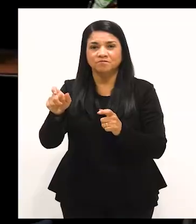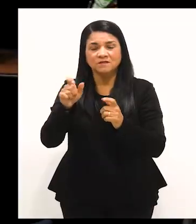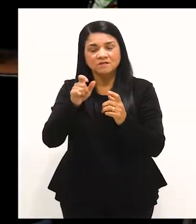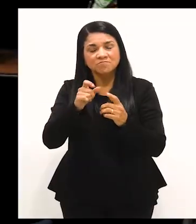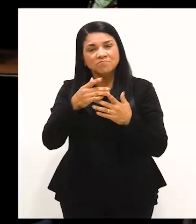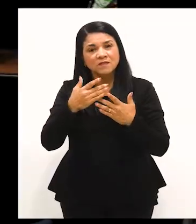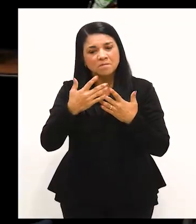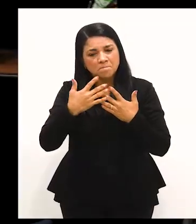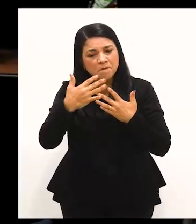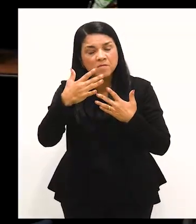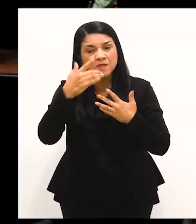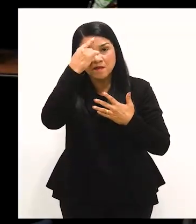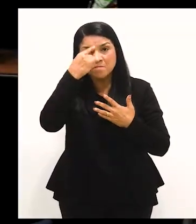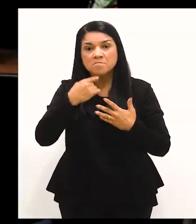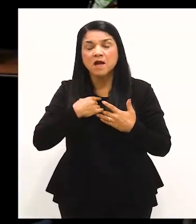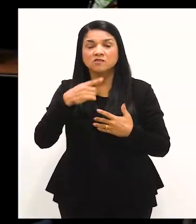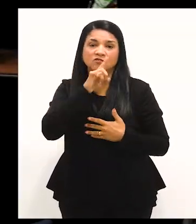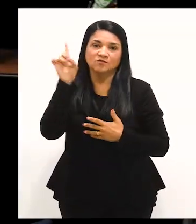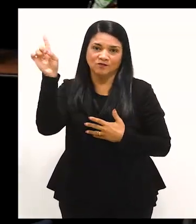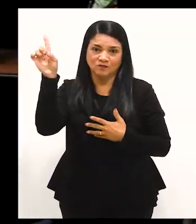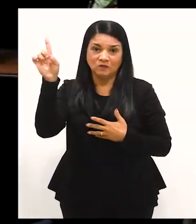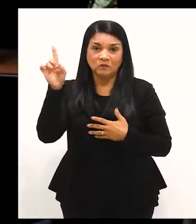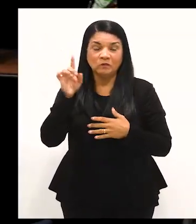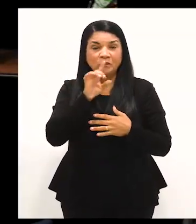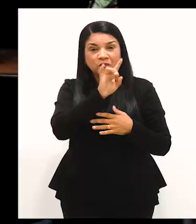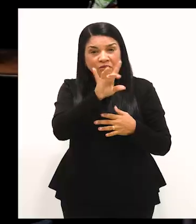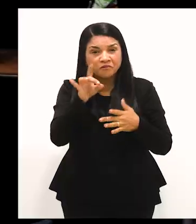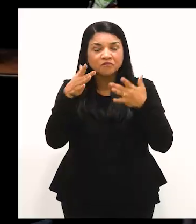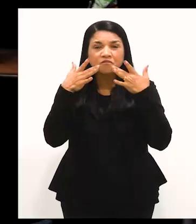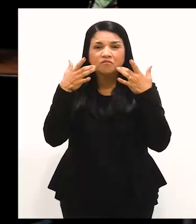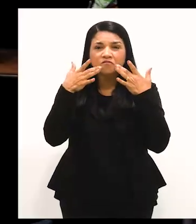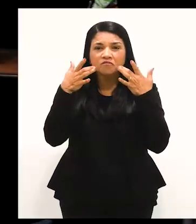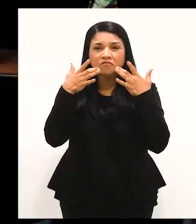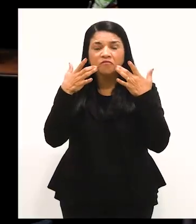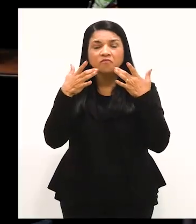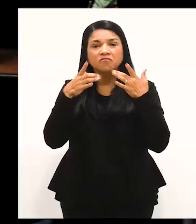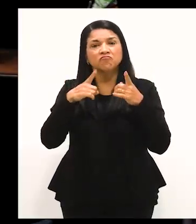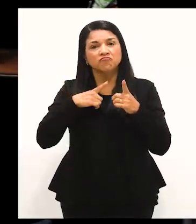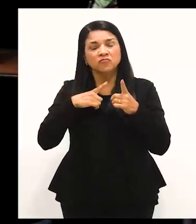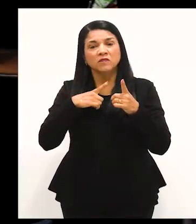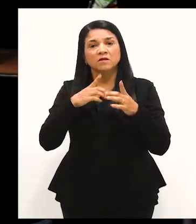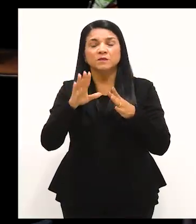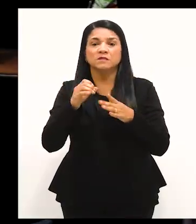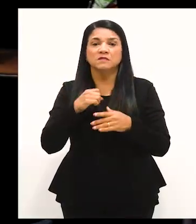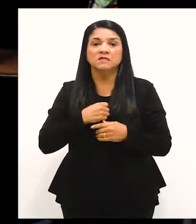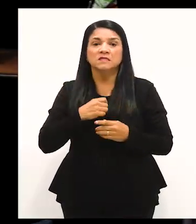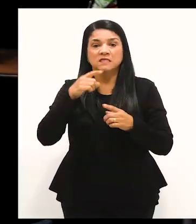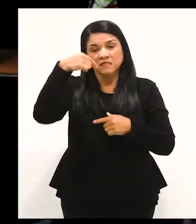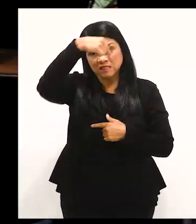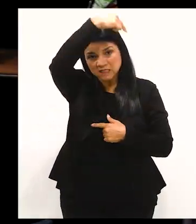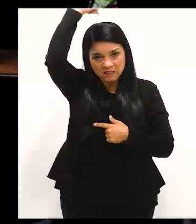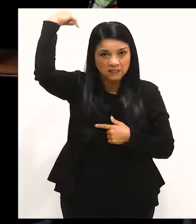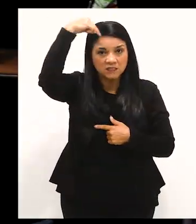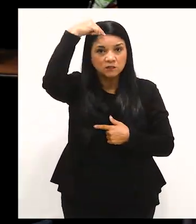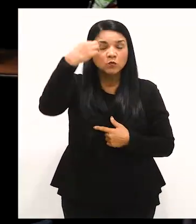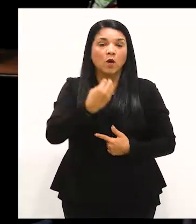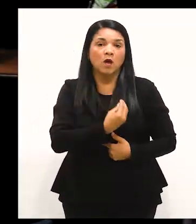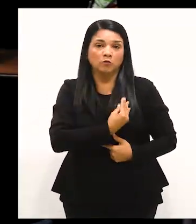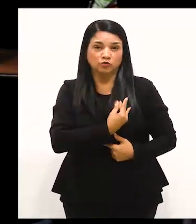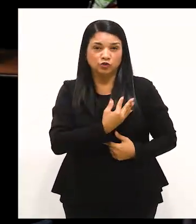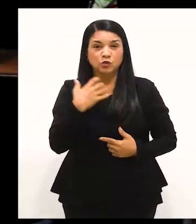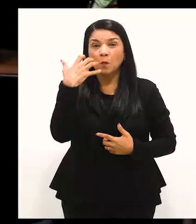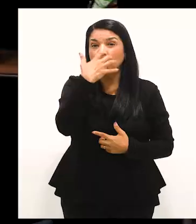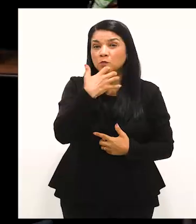deixar refletir a nossa imagem nele. Né? Aí para cada espetáculo a gente tem um formato, né? Por exemplo, nós já fizemos Santo Agostinho,